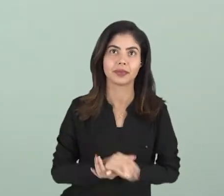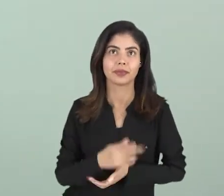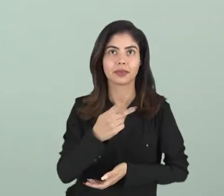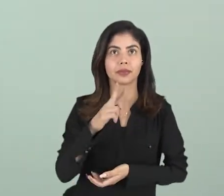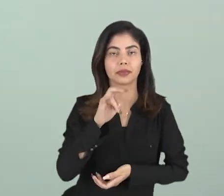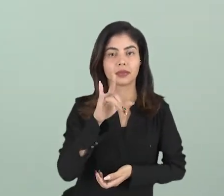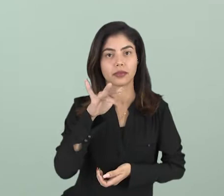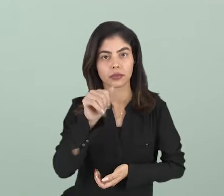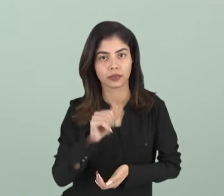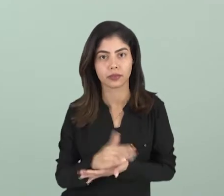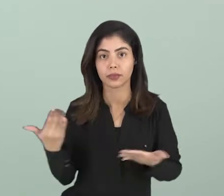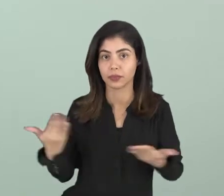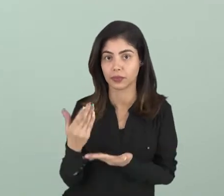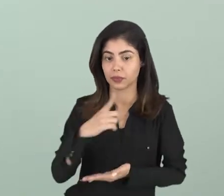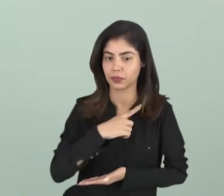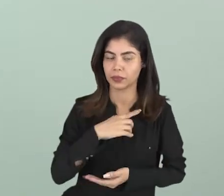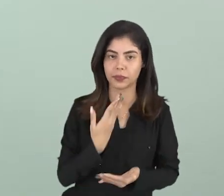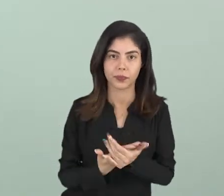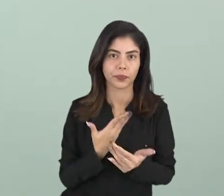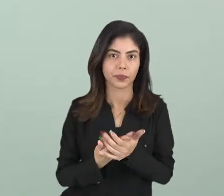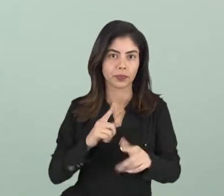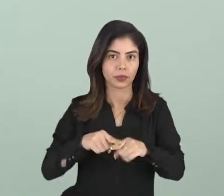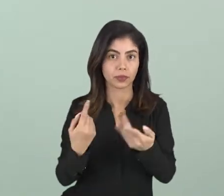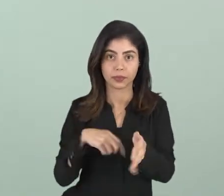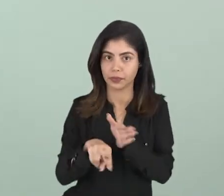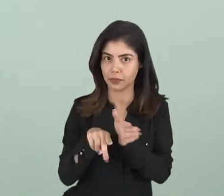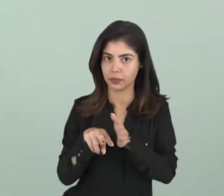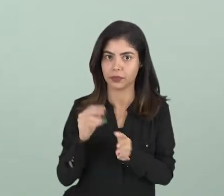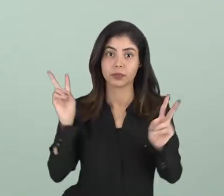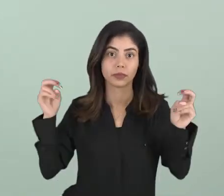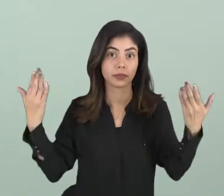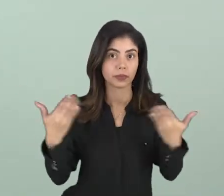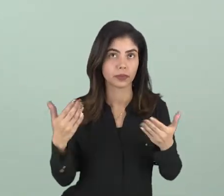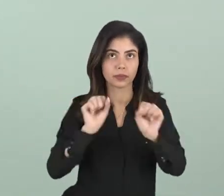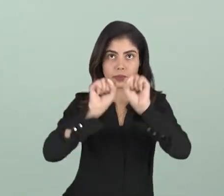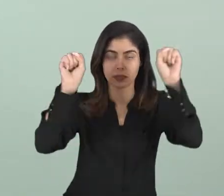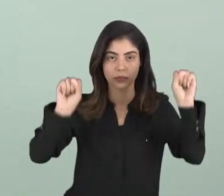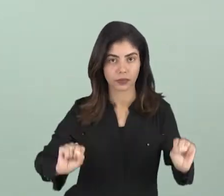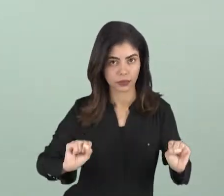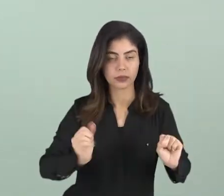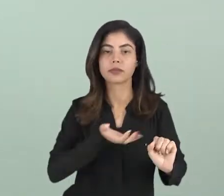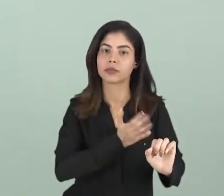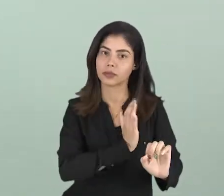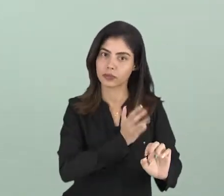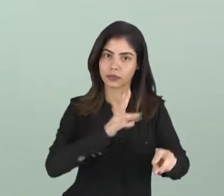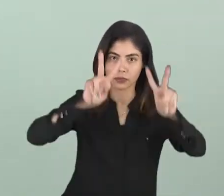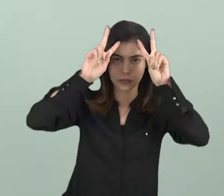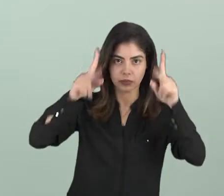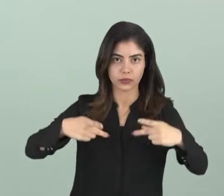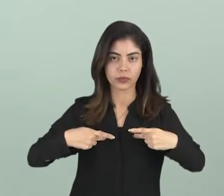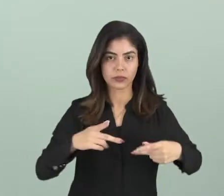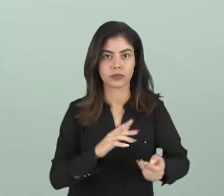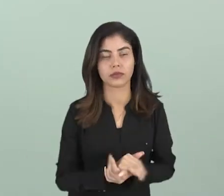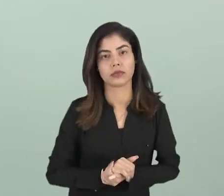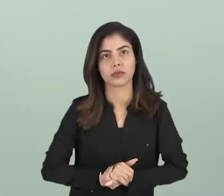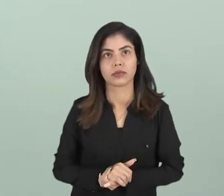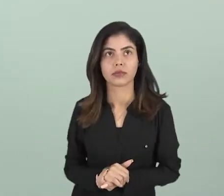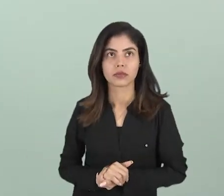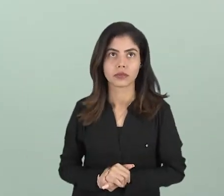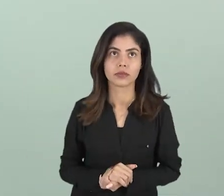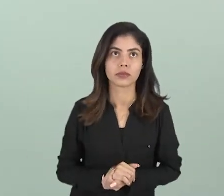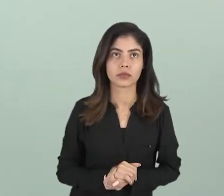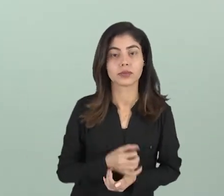Eu sou a professora Priscila. Hoje nós teremos mais uma aula de biologia e o nosso tema de hoje será o sistema cardiovascular